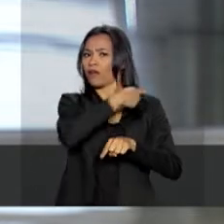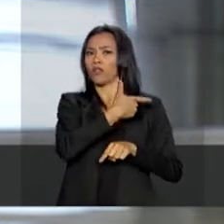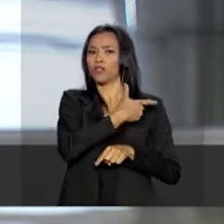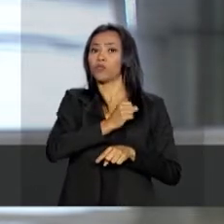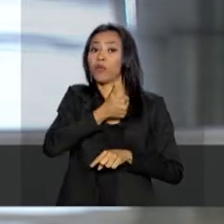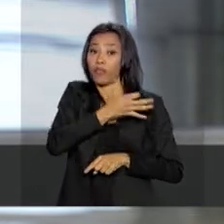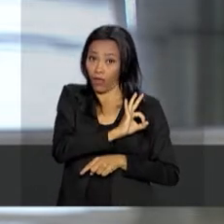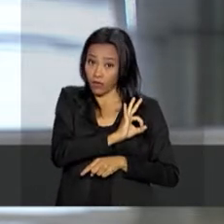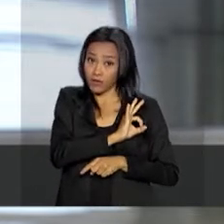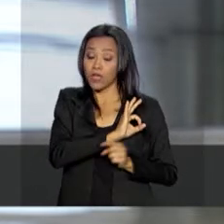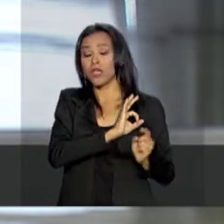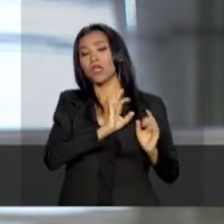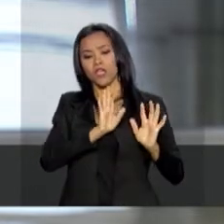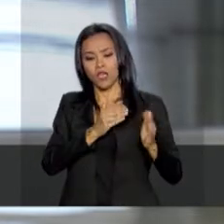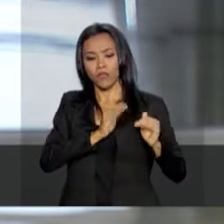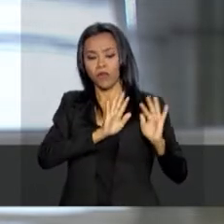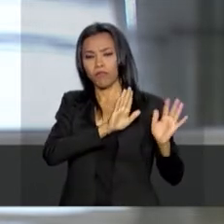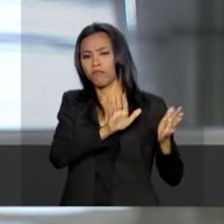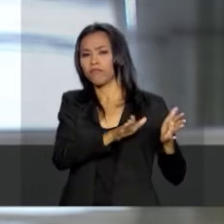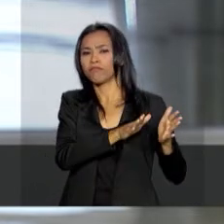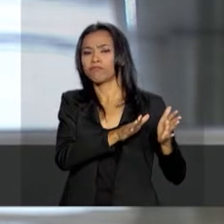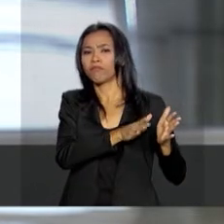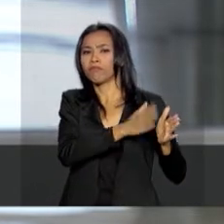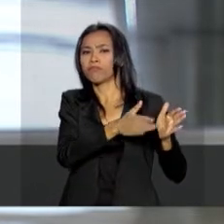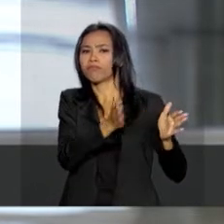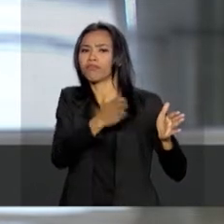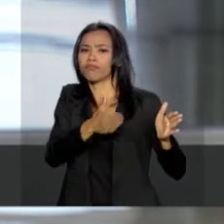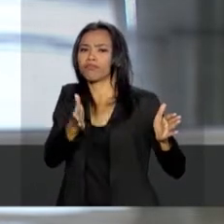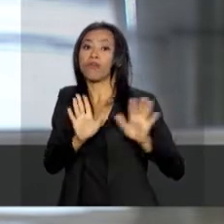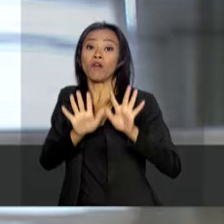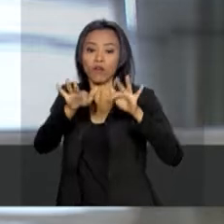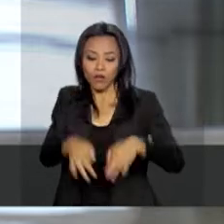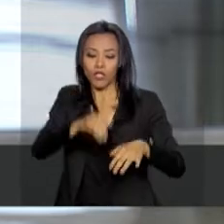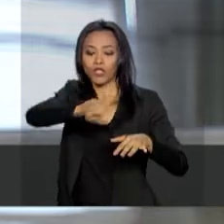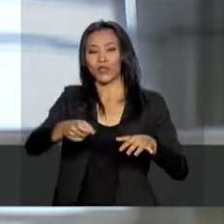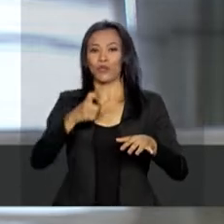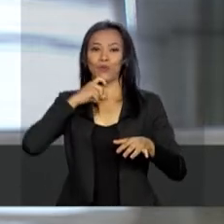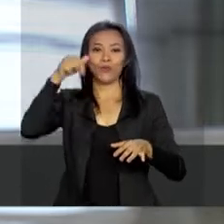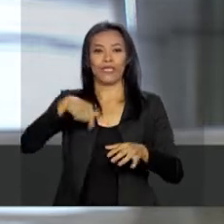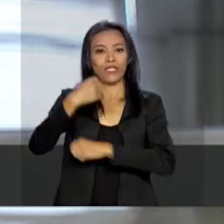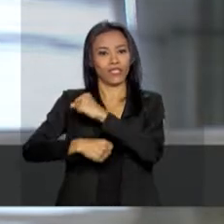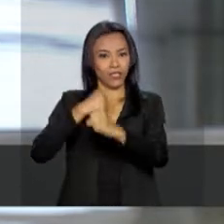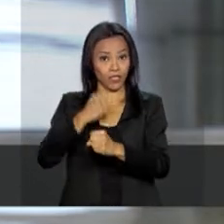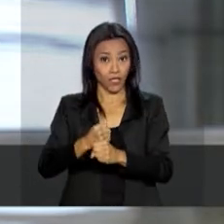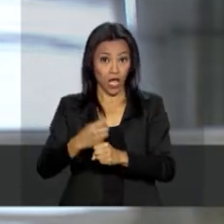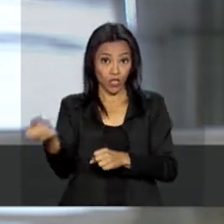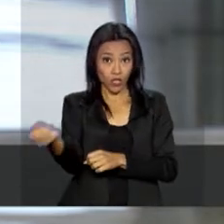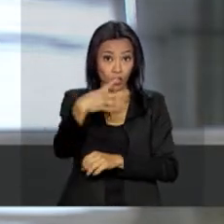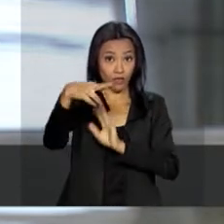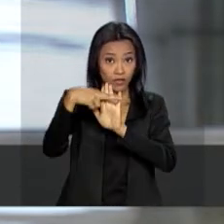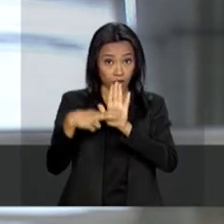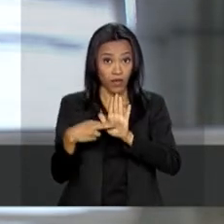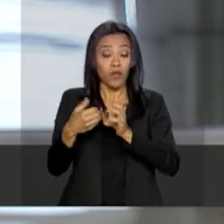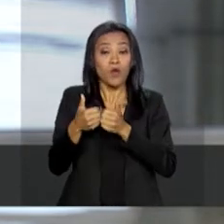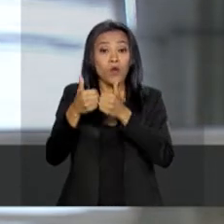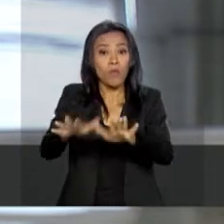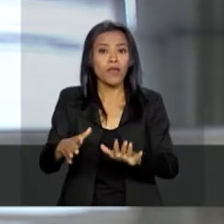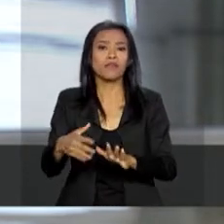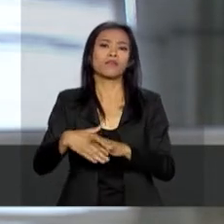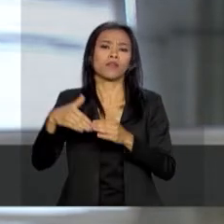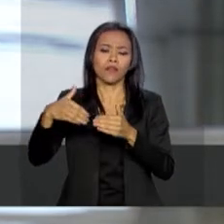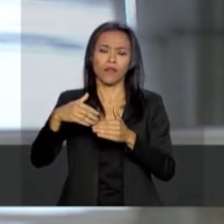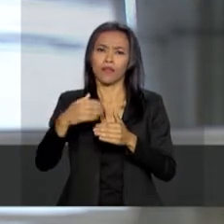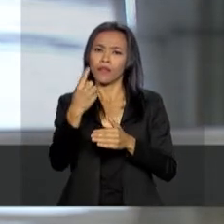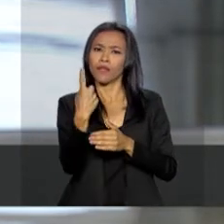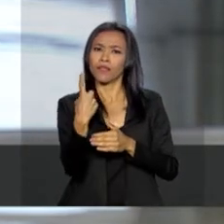tramitação foi concluída em julho deste ano as novas regras começam a valer daqui a 18 meses que foi um prazo estipulado